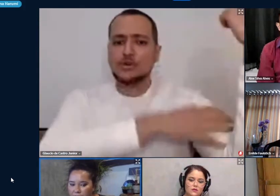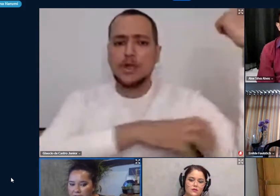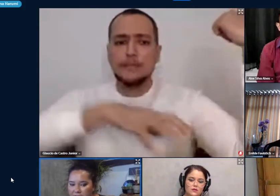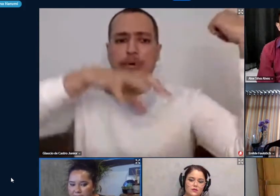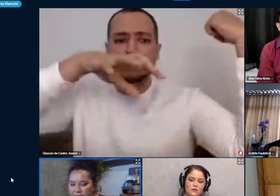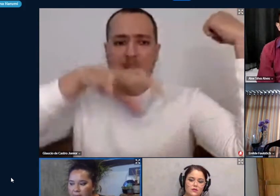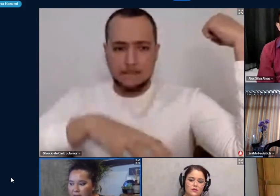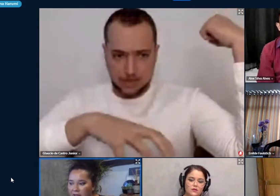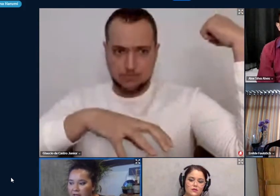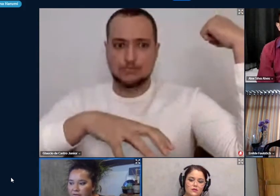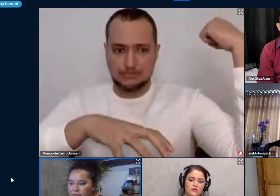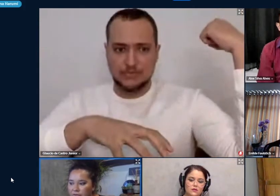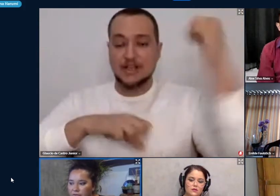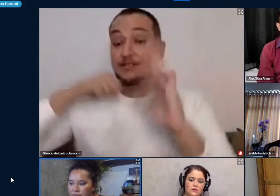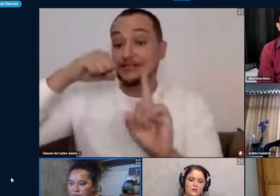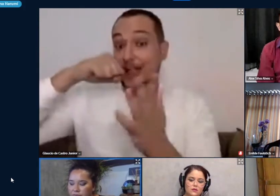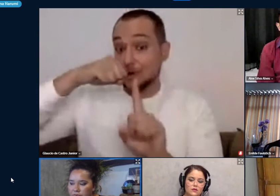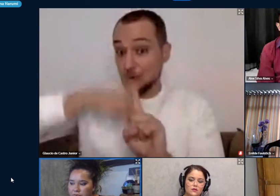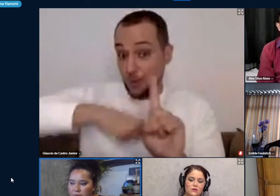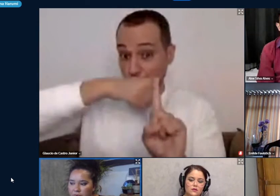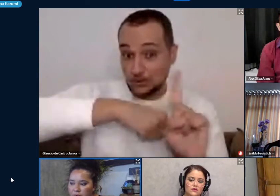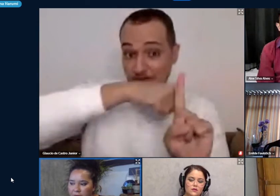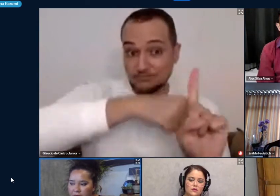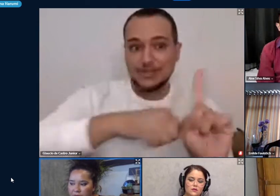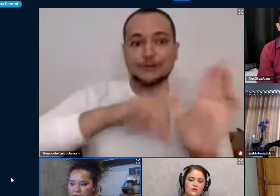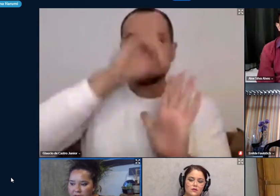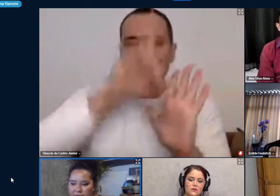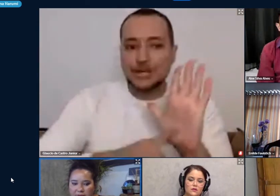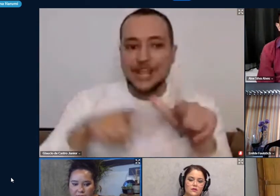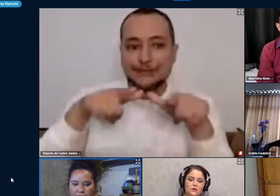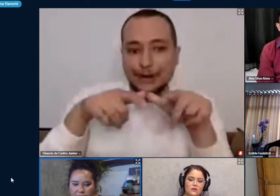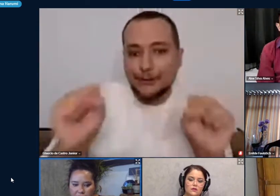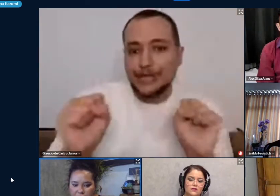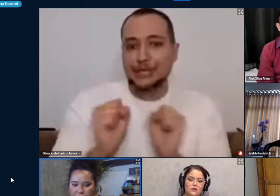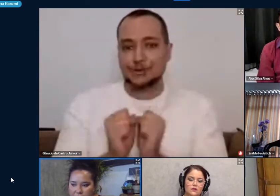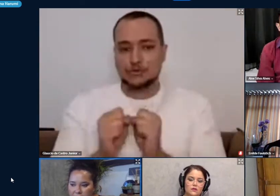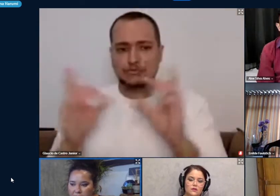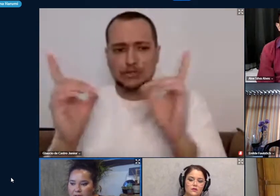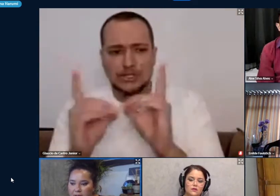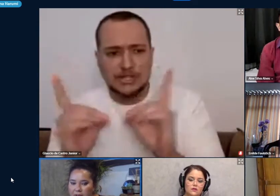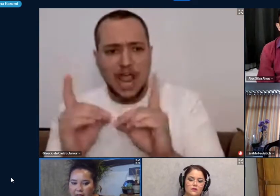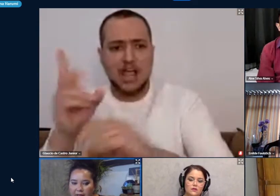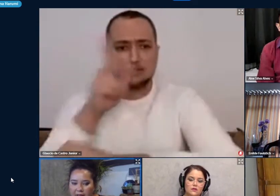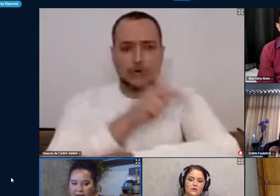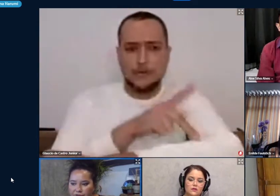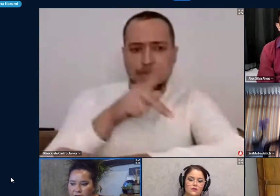da luta, né, dos surdos pelos direitos linguísticos,